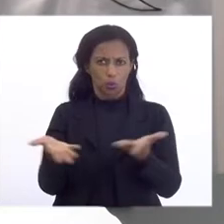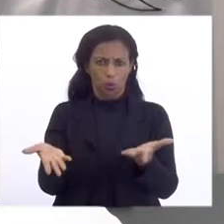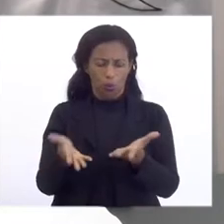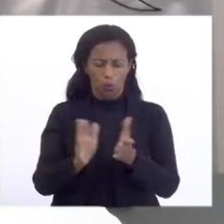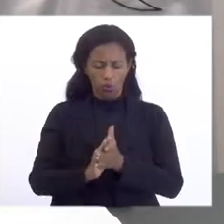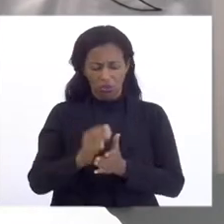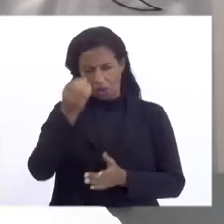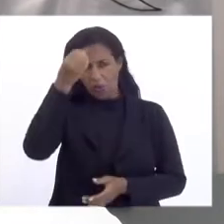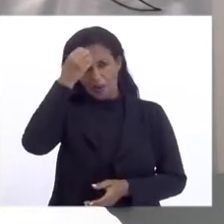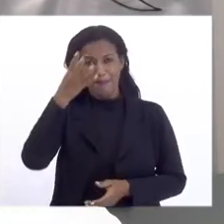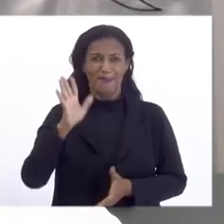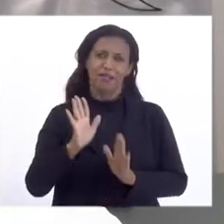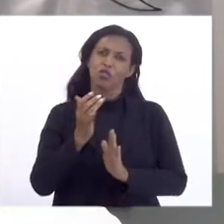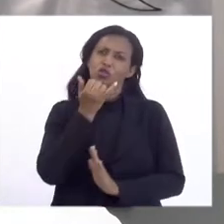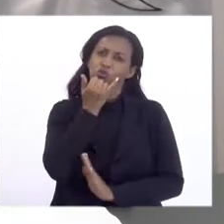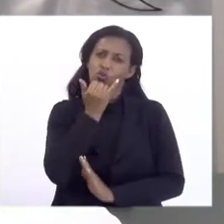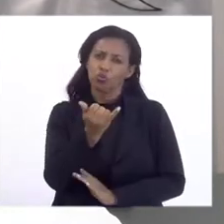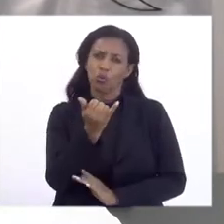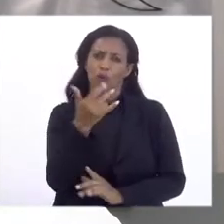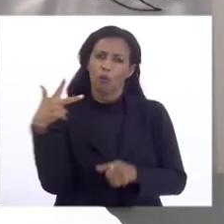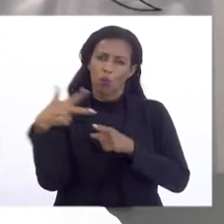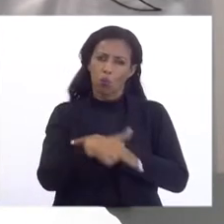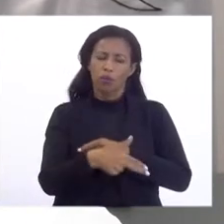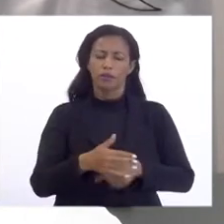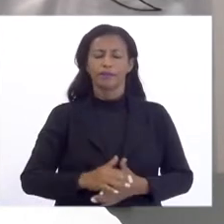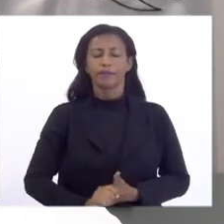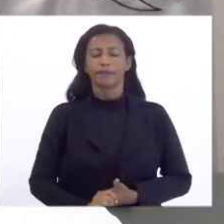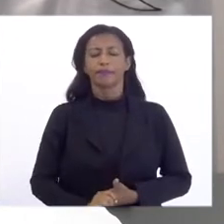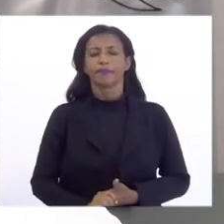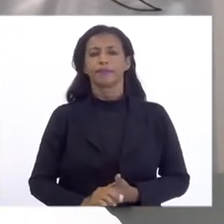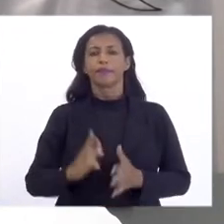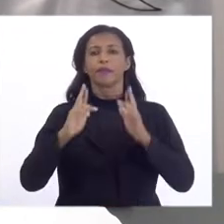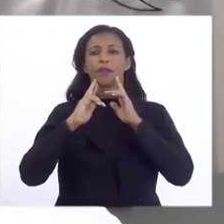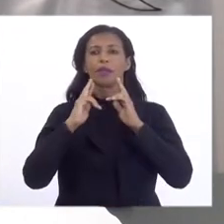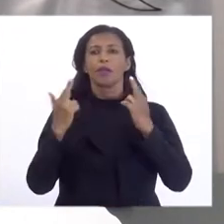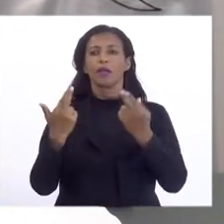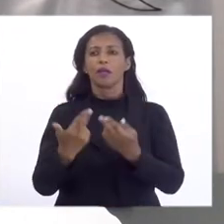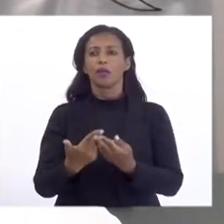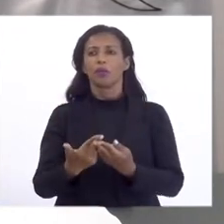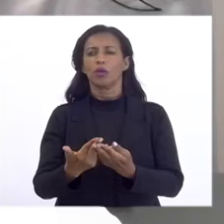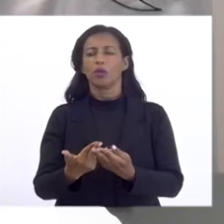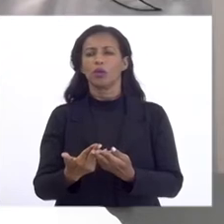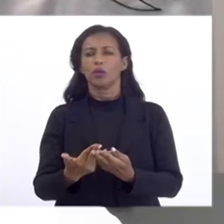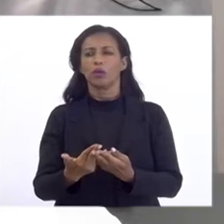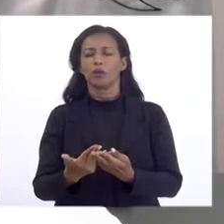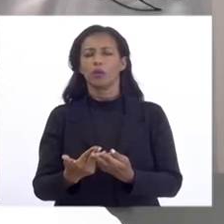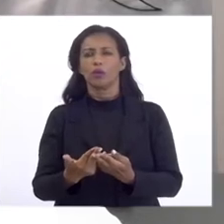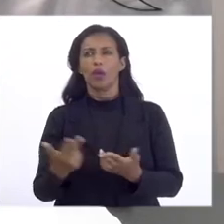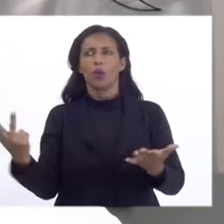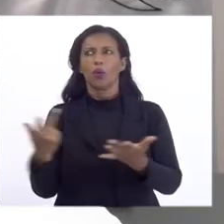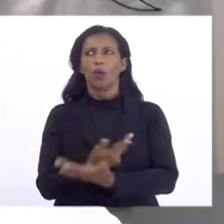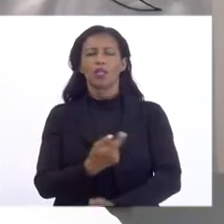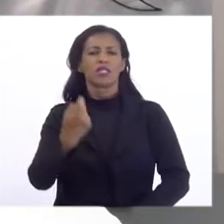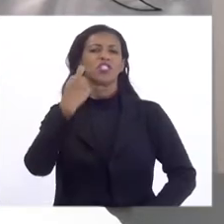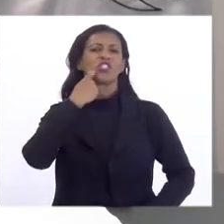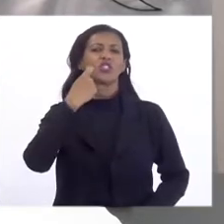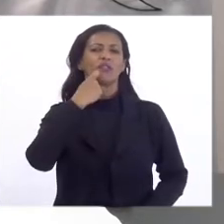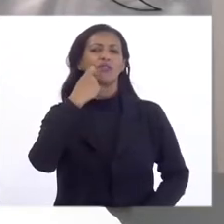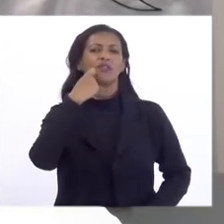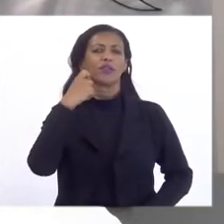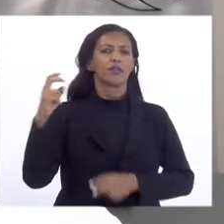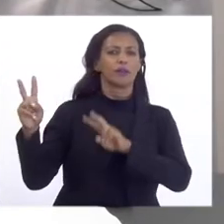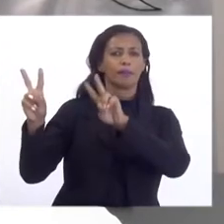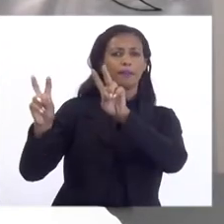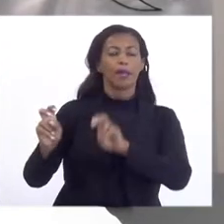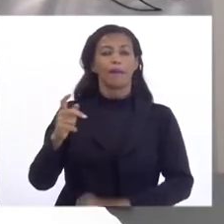eu me lembrei, me peço perdão por interromper. A audiência... que tivemos na sexta-feira, deputado Luiz Paulo, sobre a questão